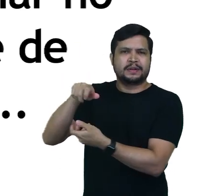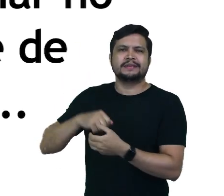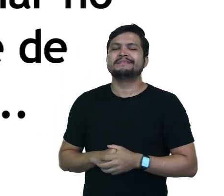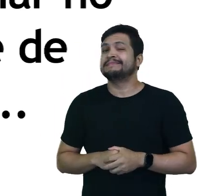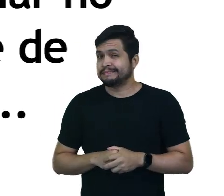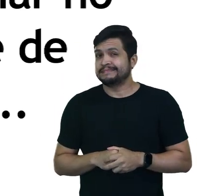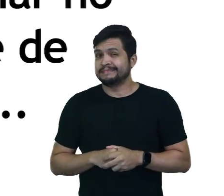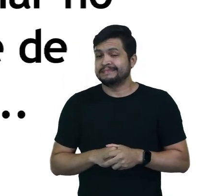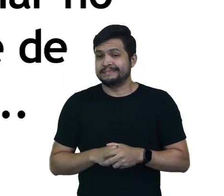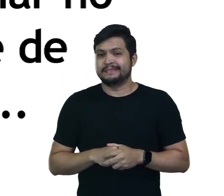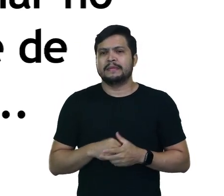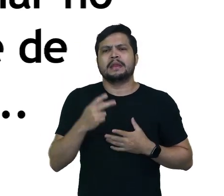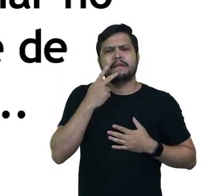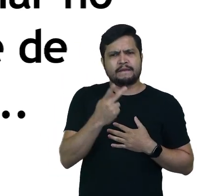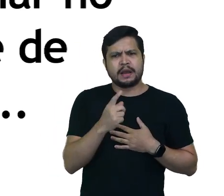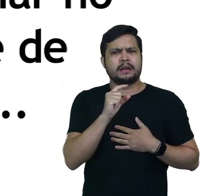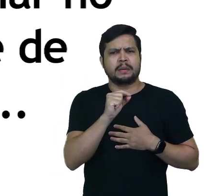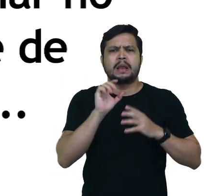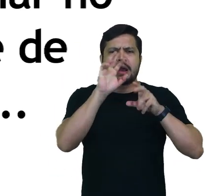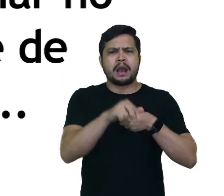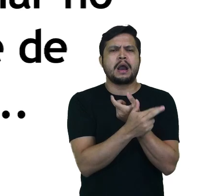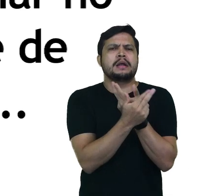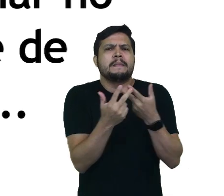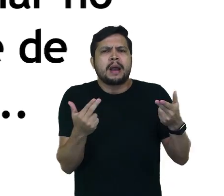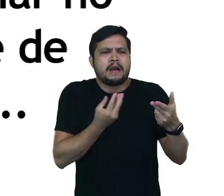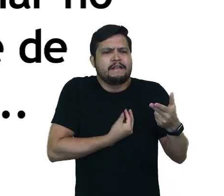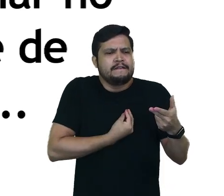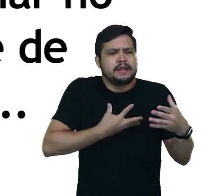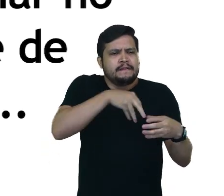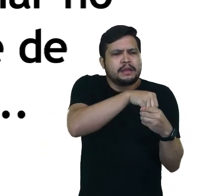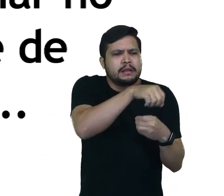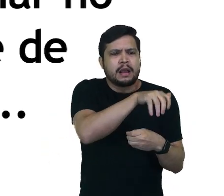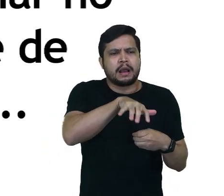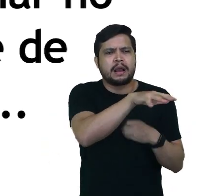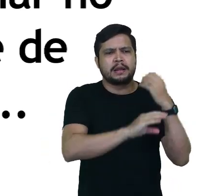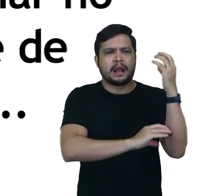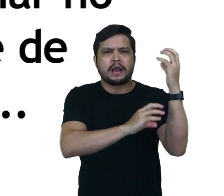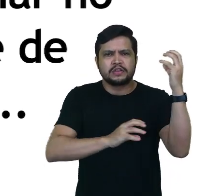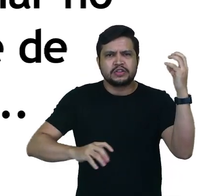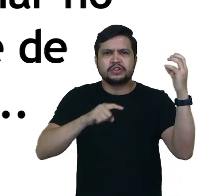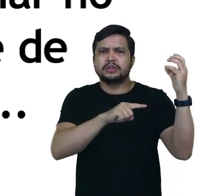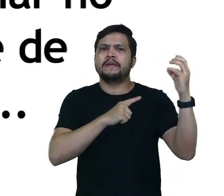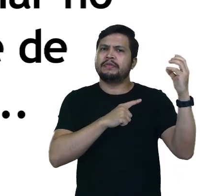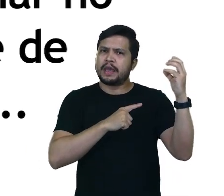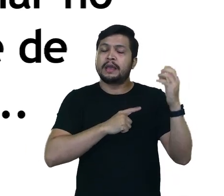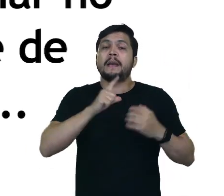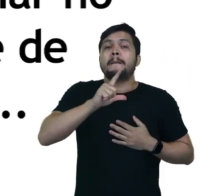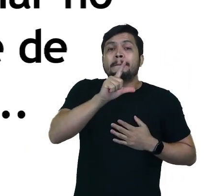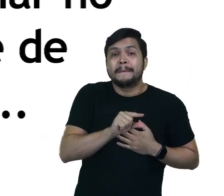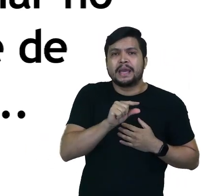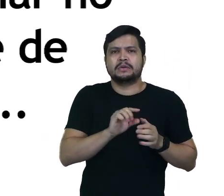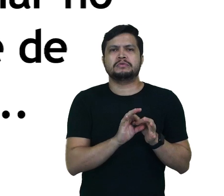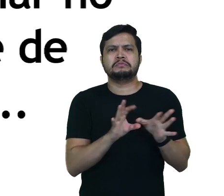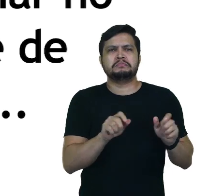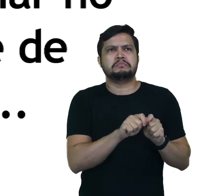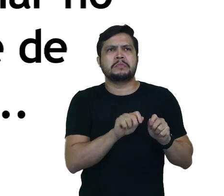que os animais pastejando na caatinga emitem 30% menos do que pastejando só num pasto cultivado. Então, assim,